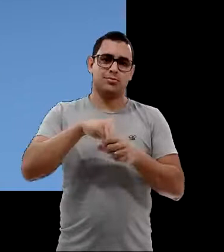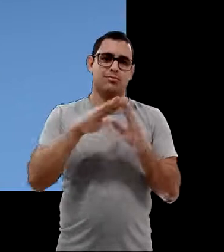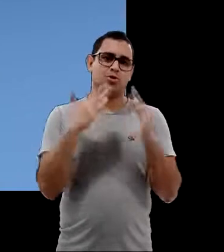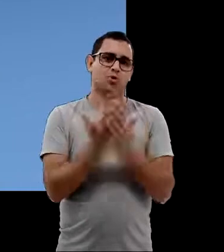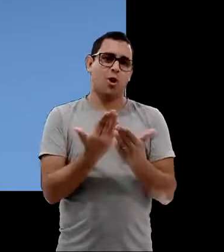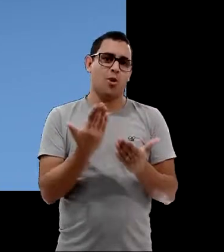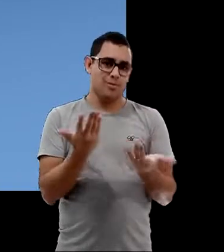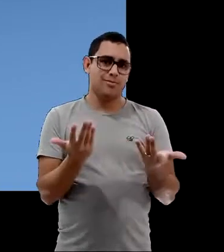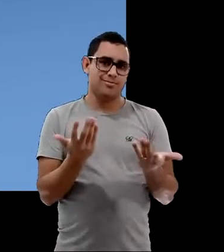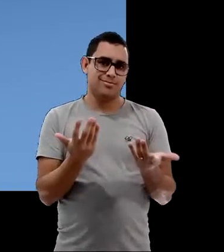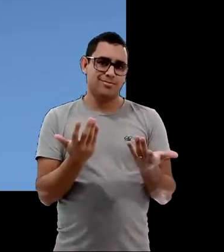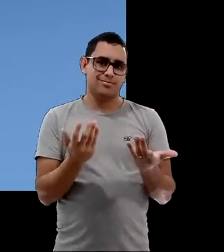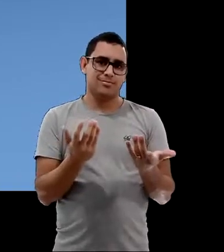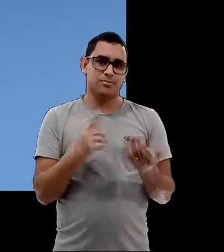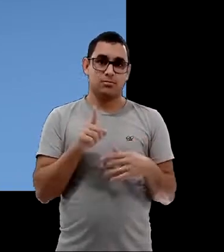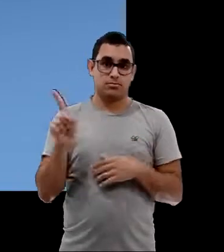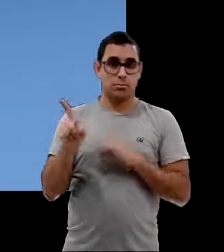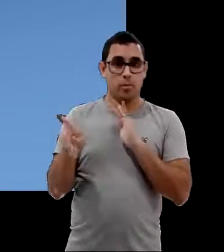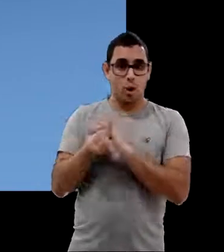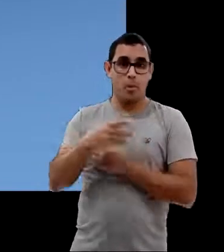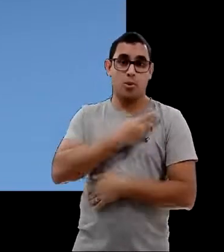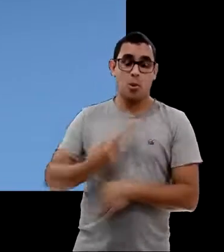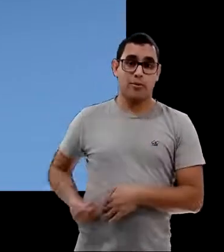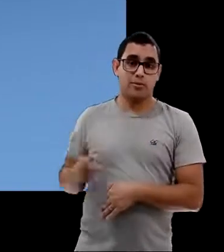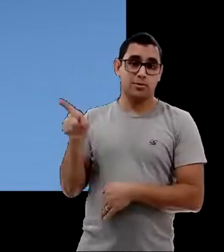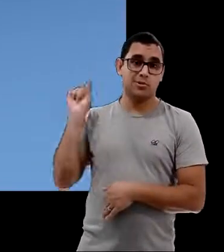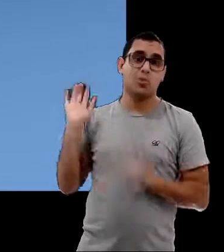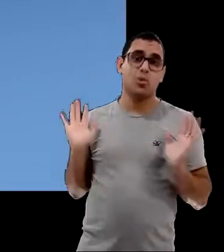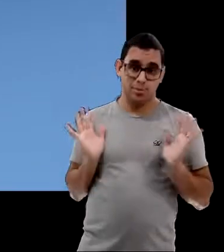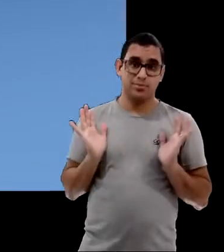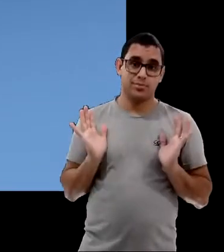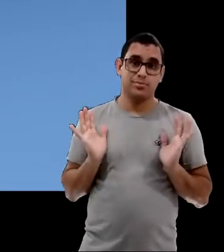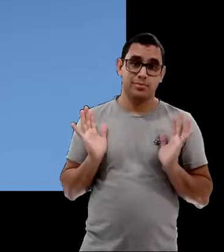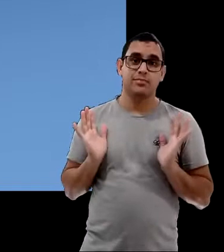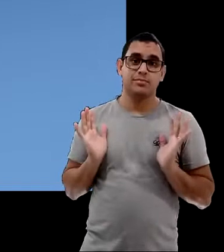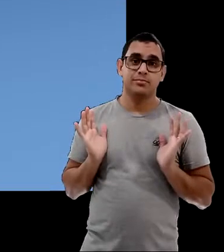atividades escolares presenciais na escola. Isso é de cunho